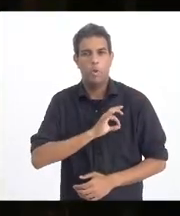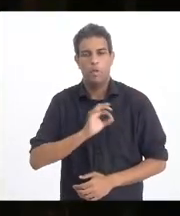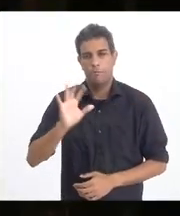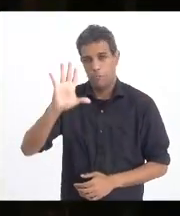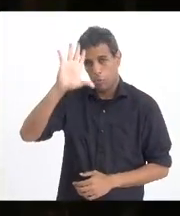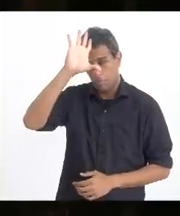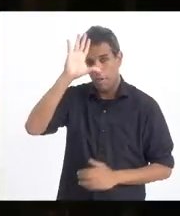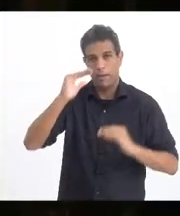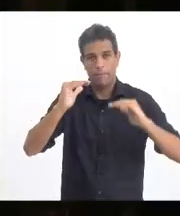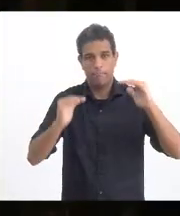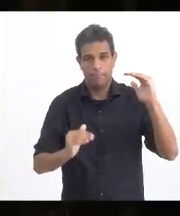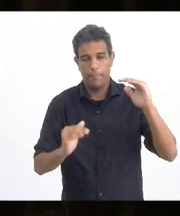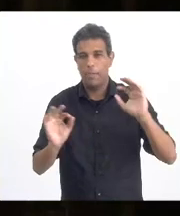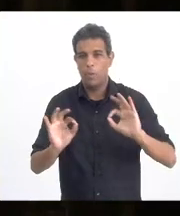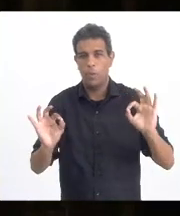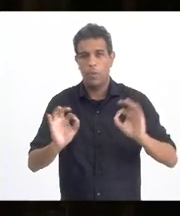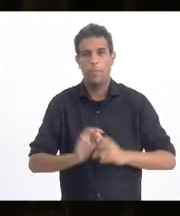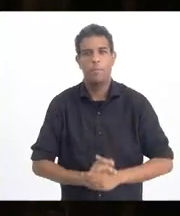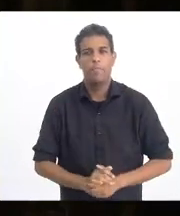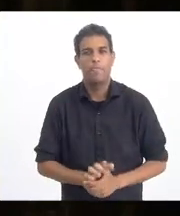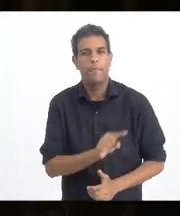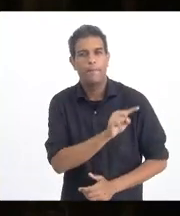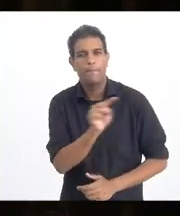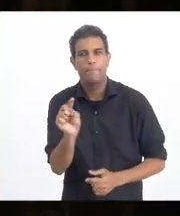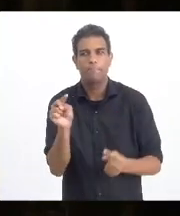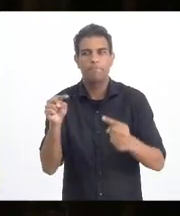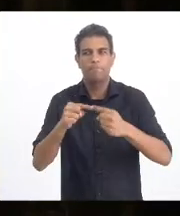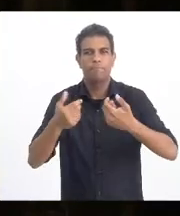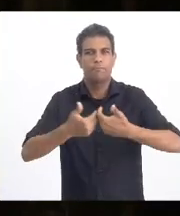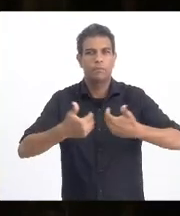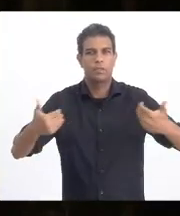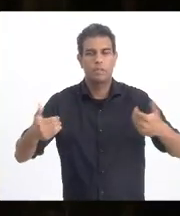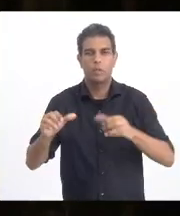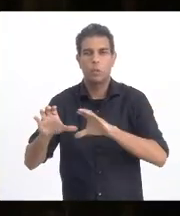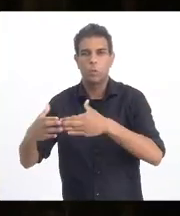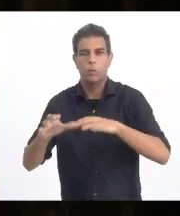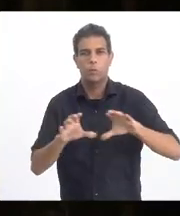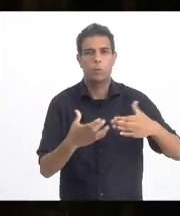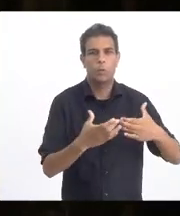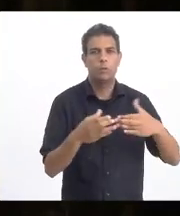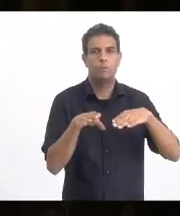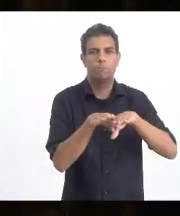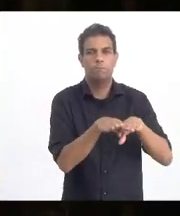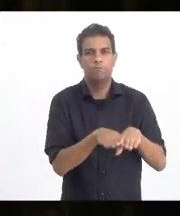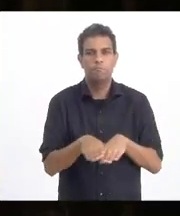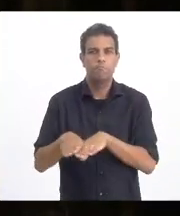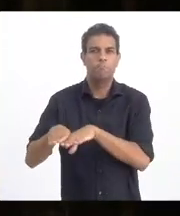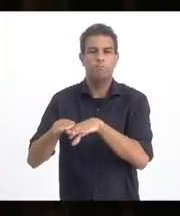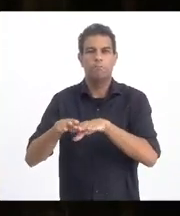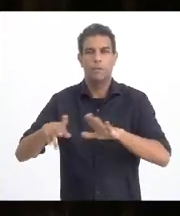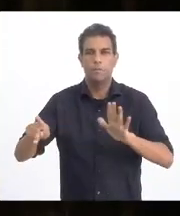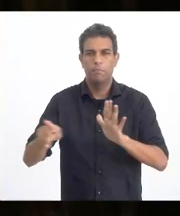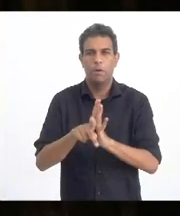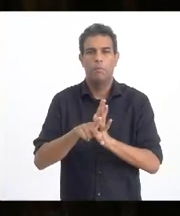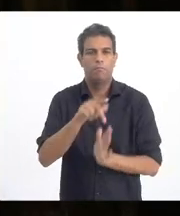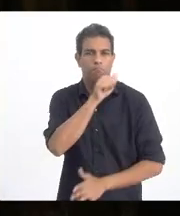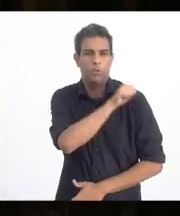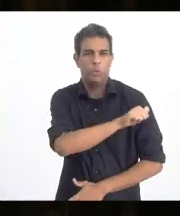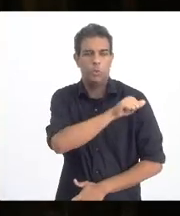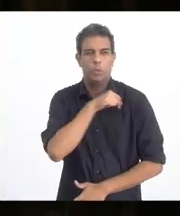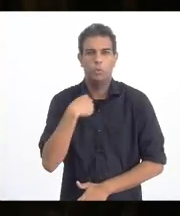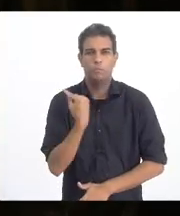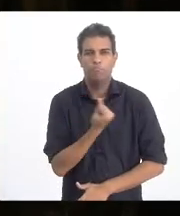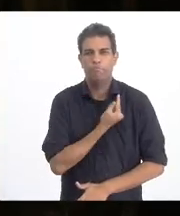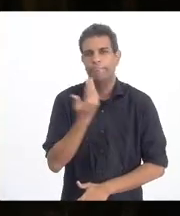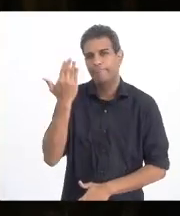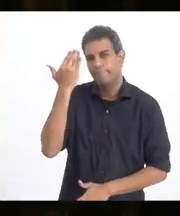bombeiros. Em nenhum momento houve a intenção de separar classes. Somos todos militares do Estado e nós